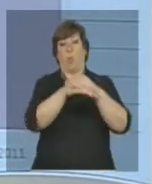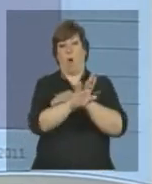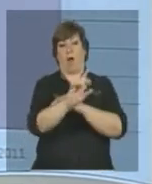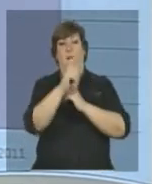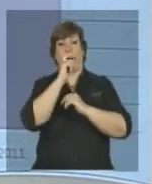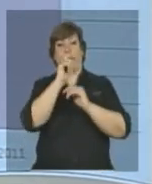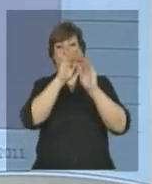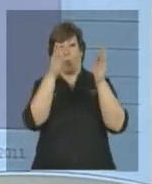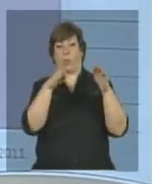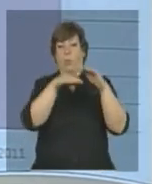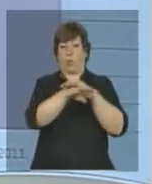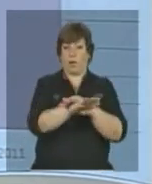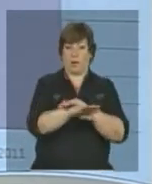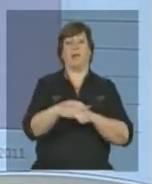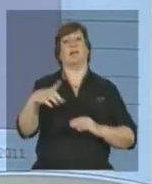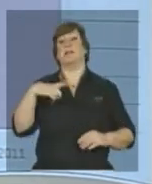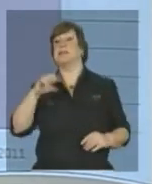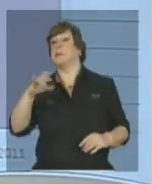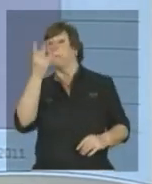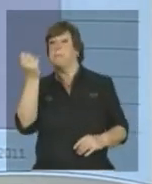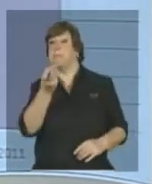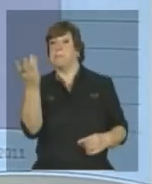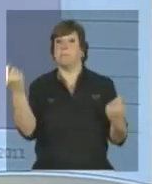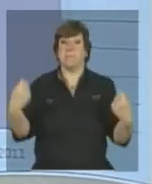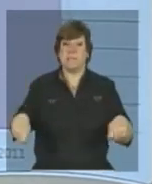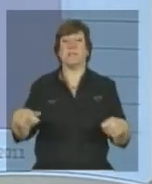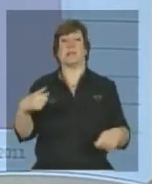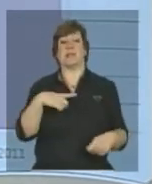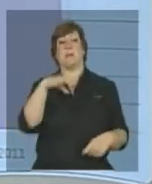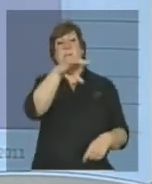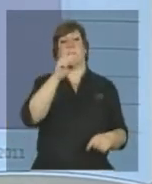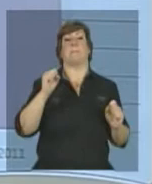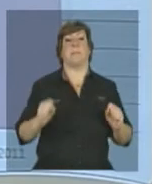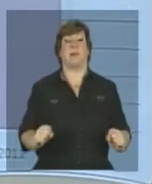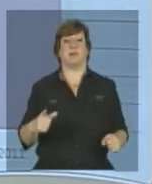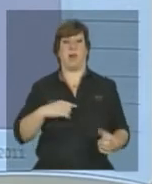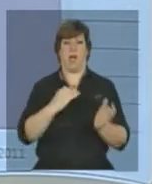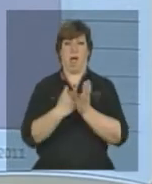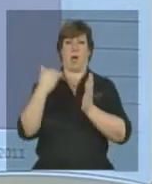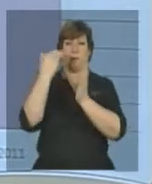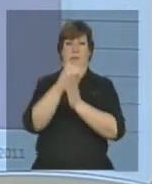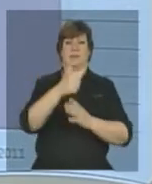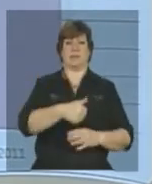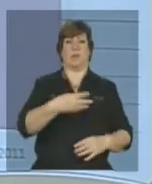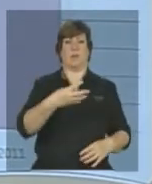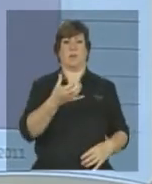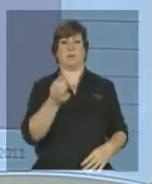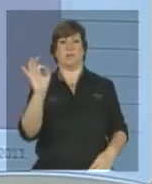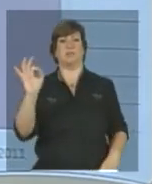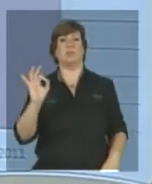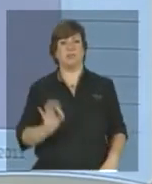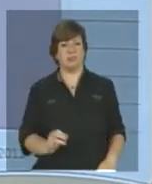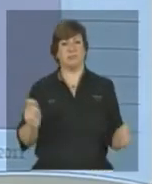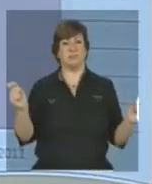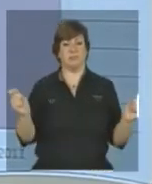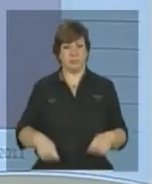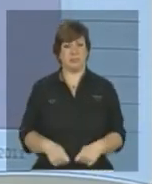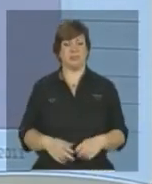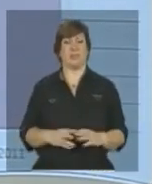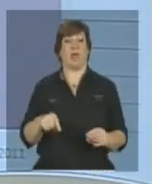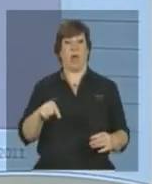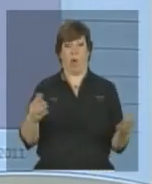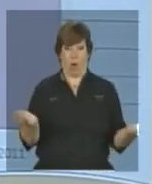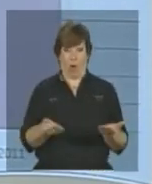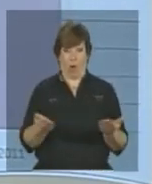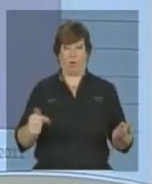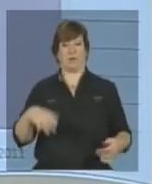não tínhamos esse registro e hoje nós aumentamos em 146% a capacidade de resolução. Então, hoje o registro